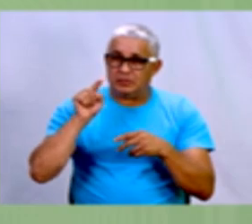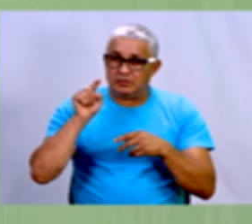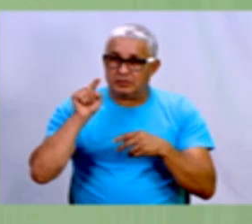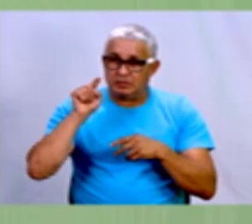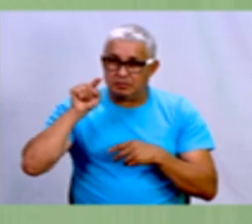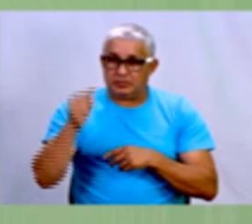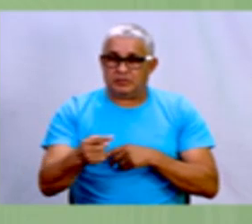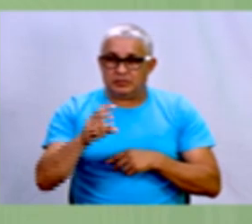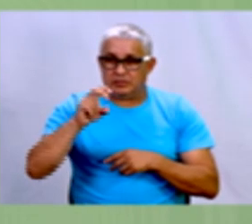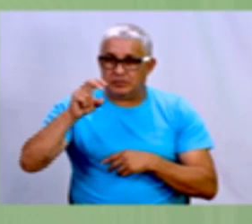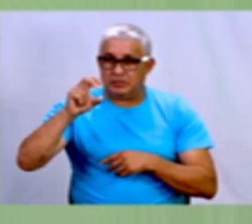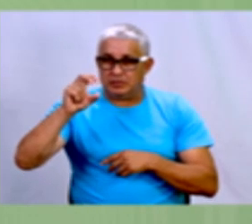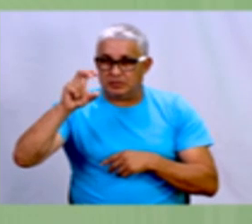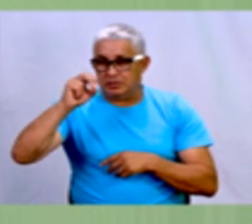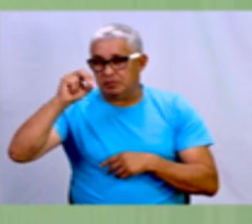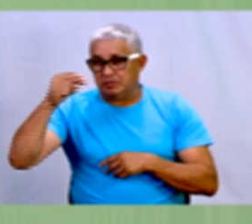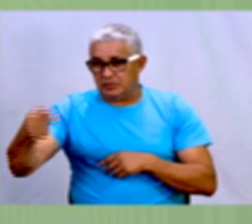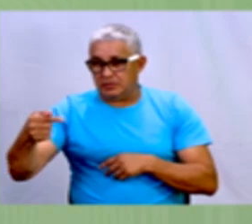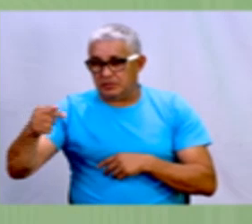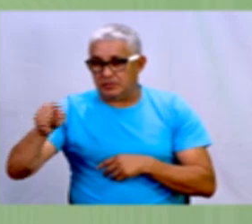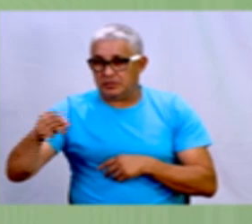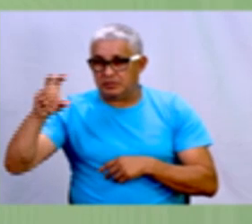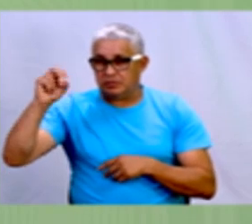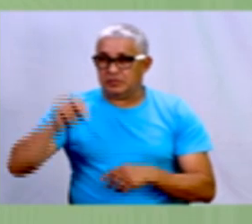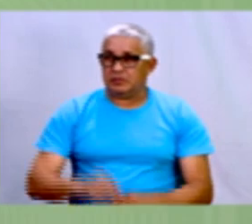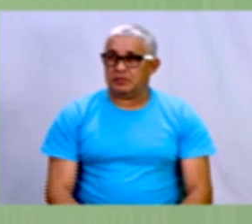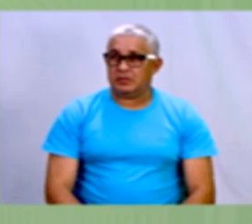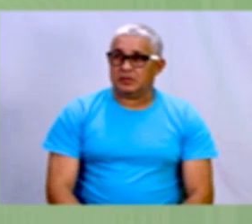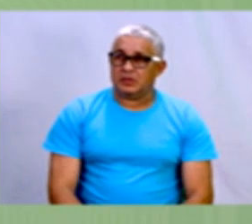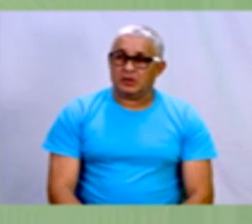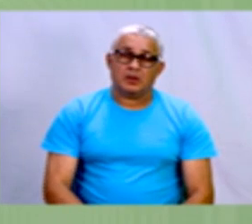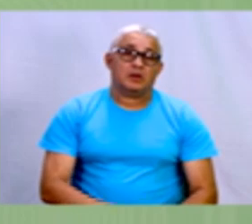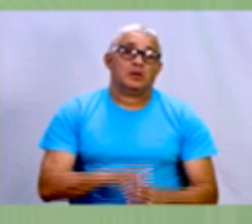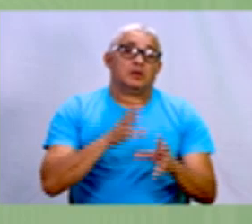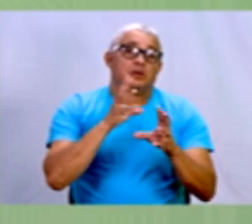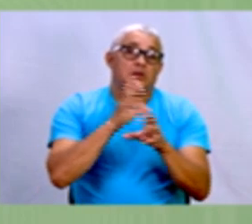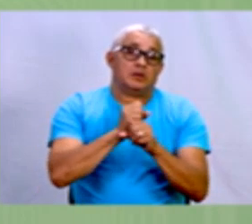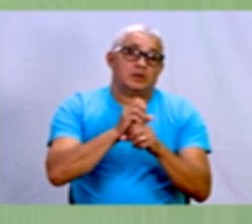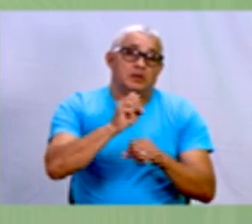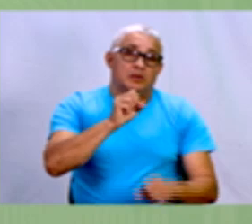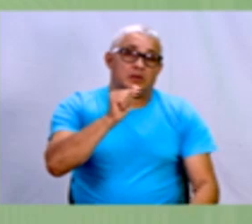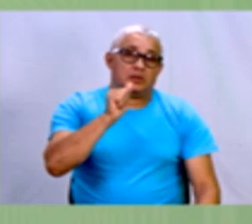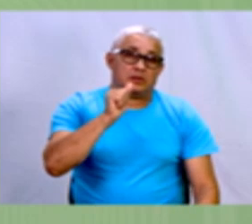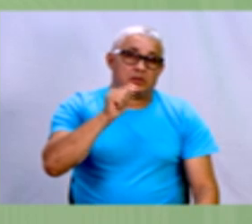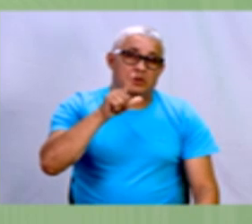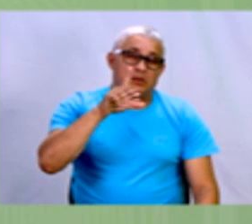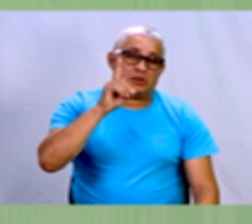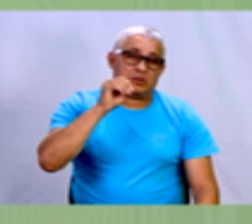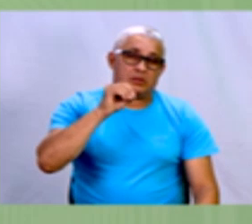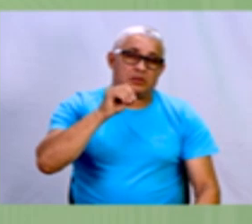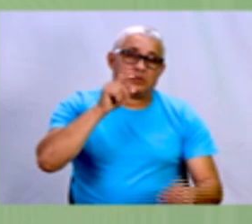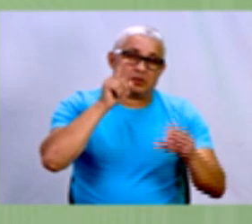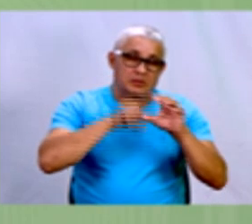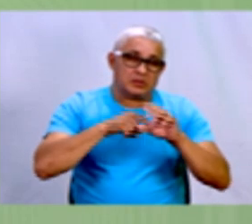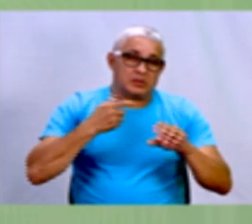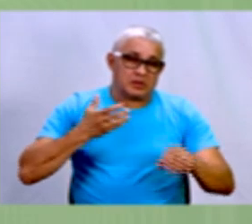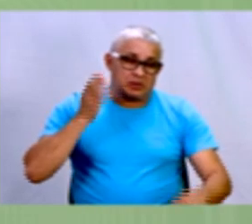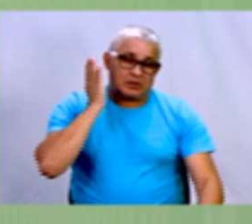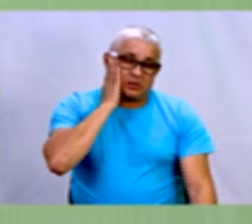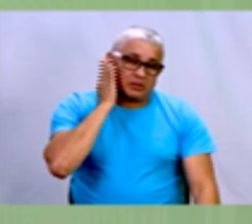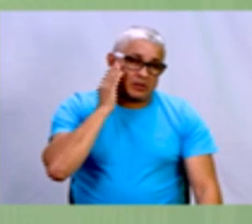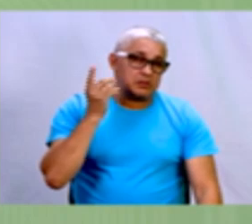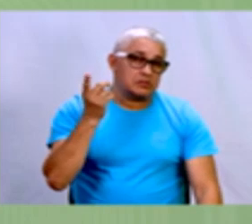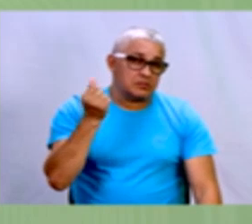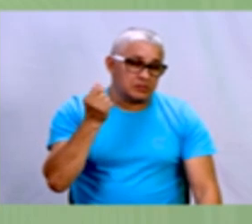tá? Aí, quando a gente fala do cálculo do saldo devedor, aqui a gente estava querendo saber do valor